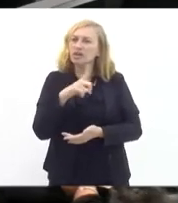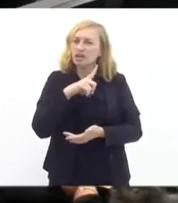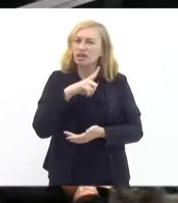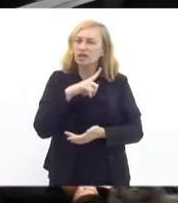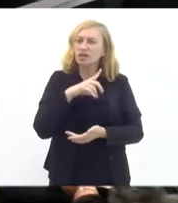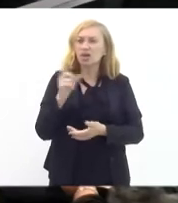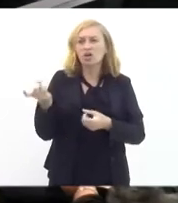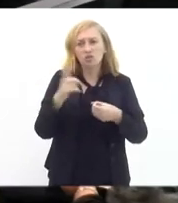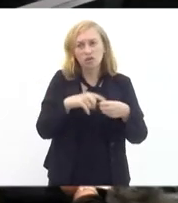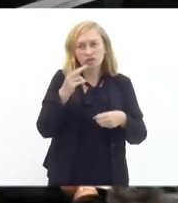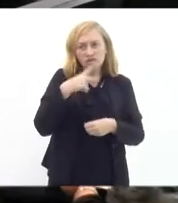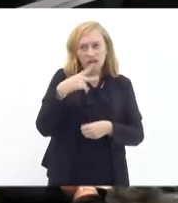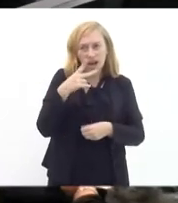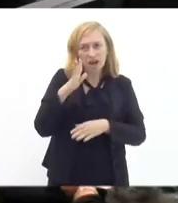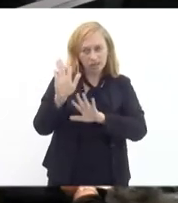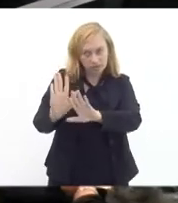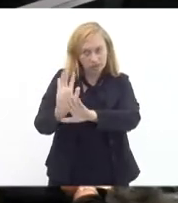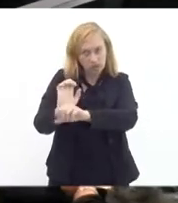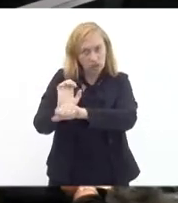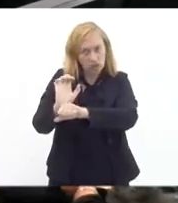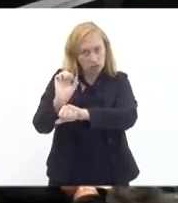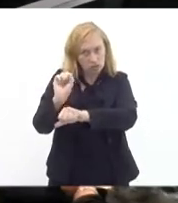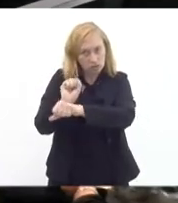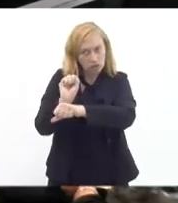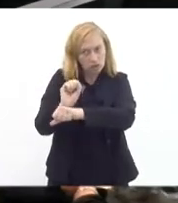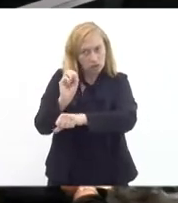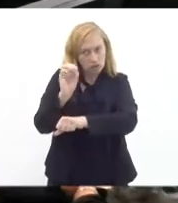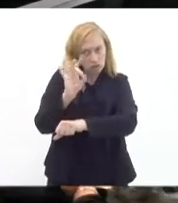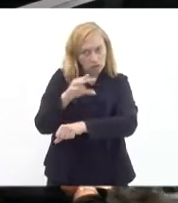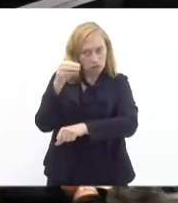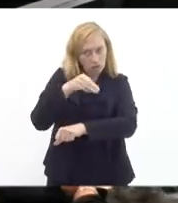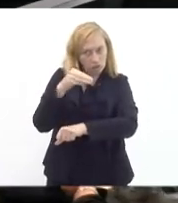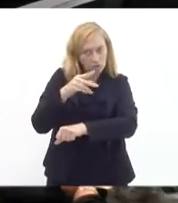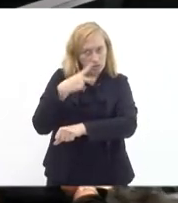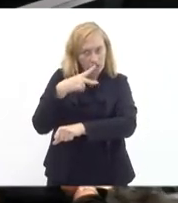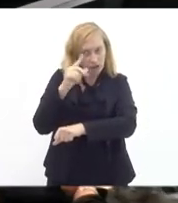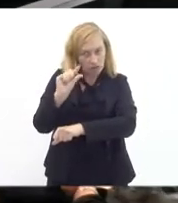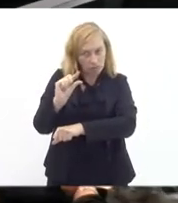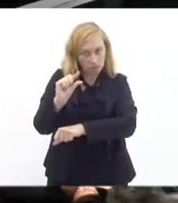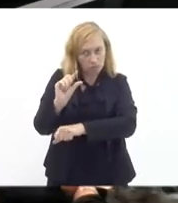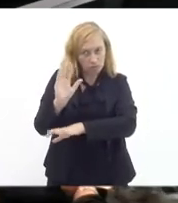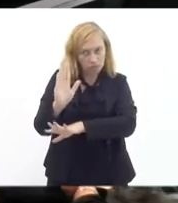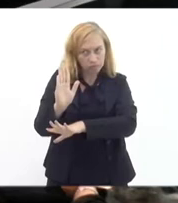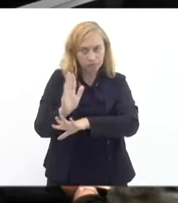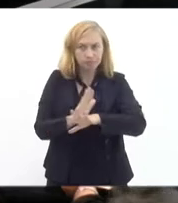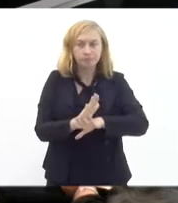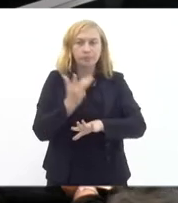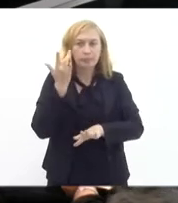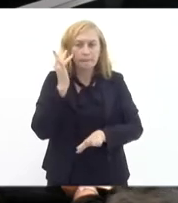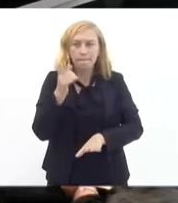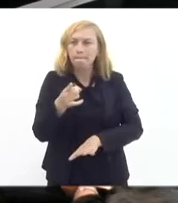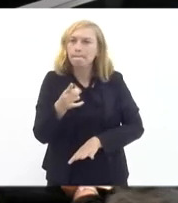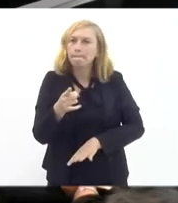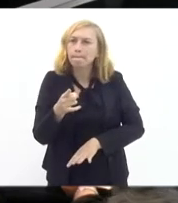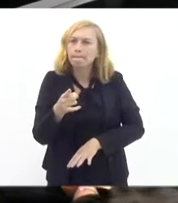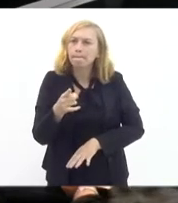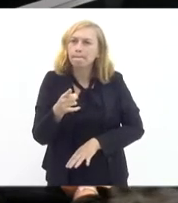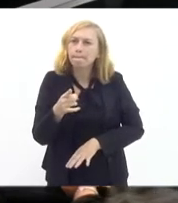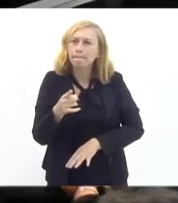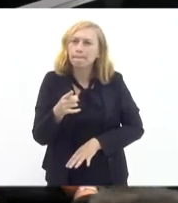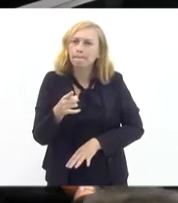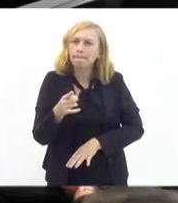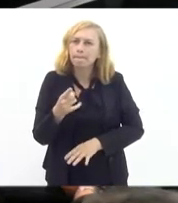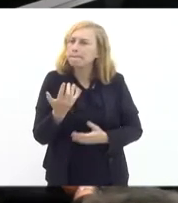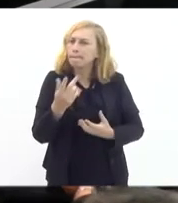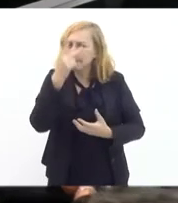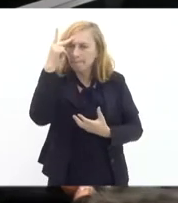coisa. CPF, mas só um momentinho, RG, tudo... só um momentinho, que a gente também tem que começar a falar só um. Mas aí eu acho também que cria outro problema. A pessoa que não